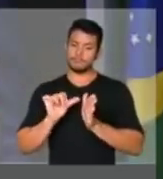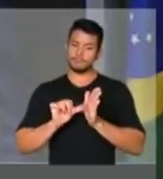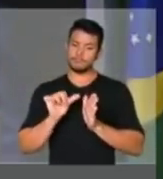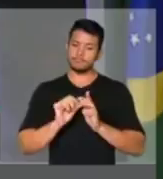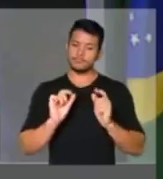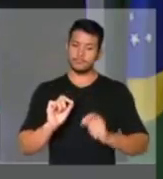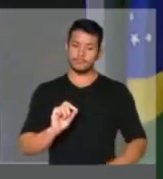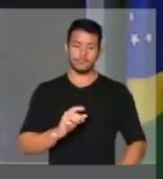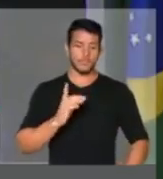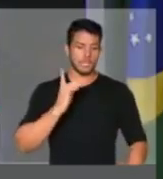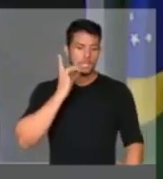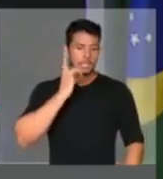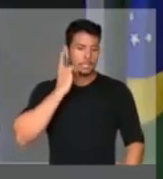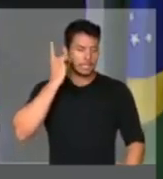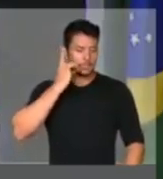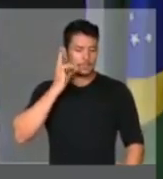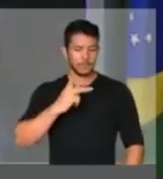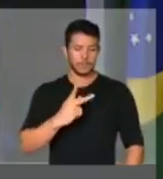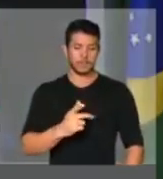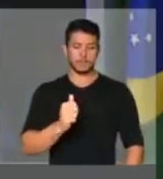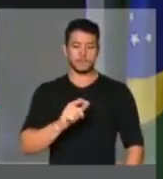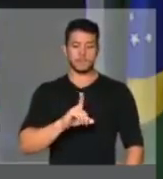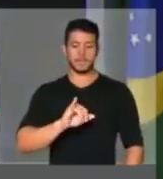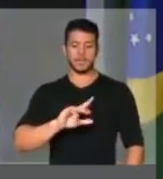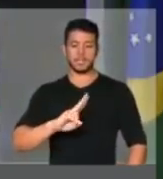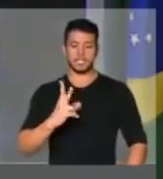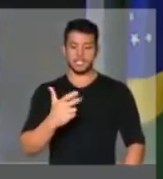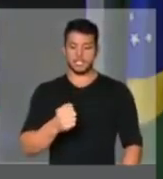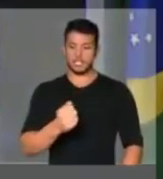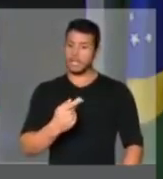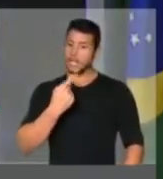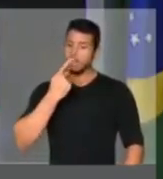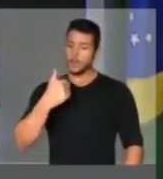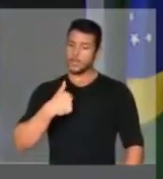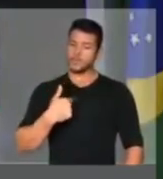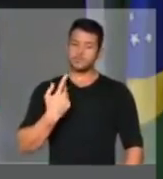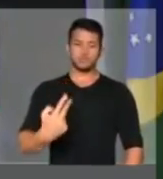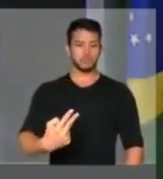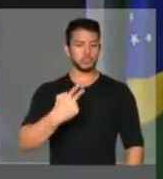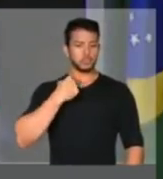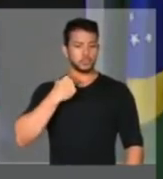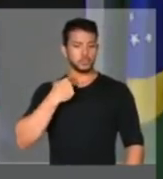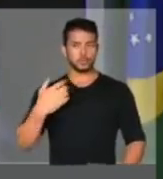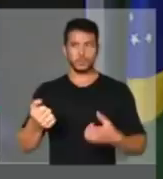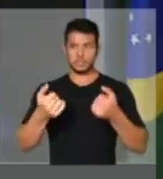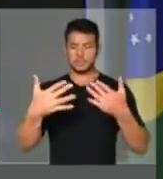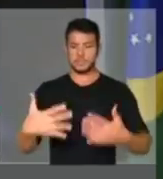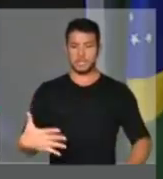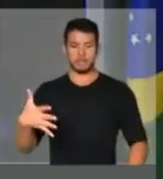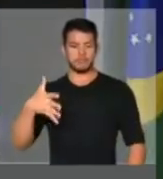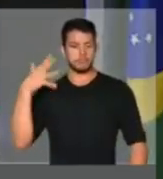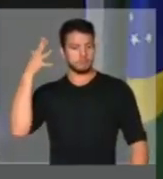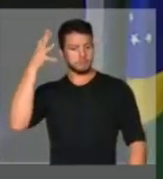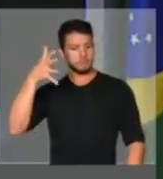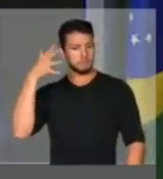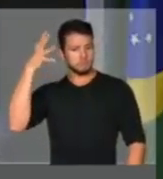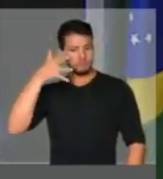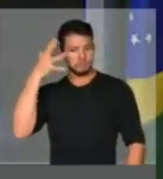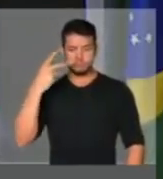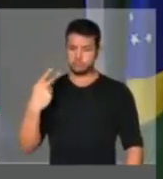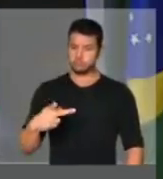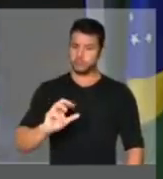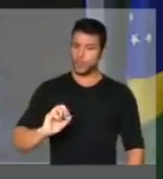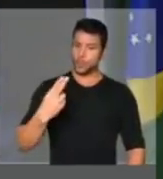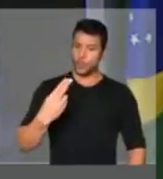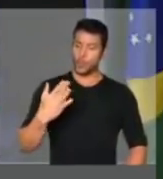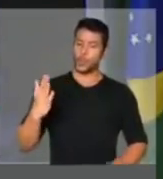deputado Alexandre Padilha, né, disse que eu não teria moral nenhuma para falar sobre o seu discurso ou para falar sobre a sua afirmação